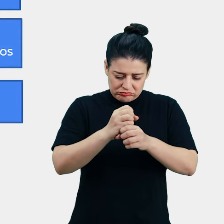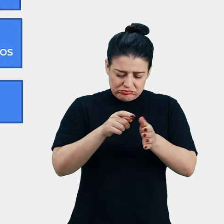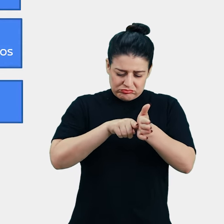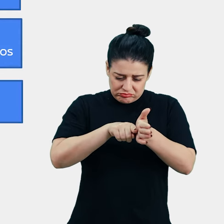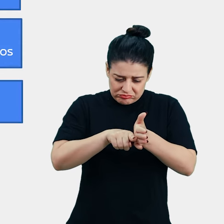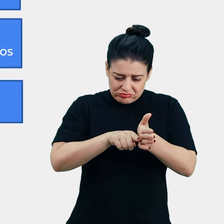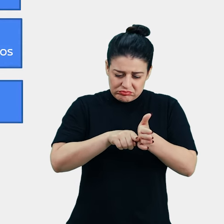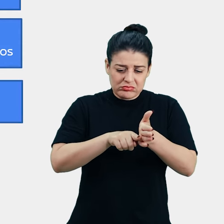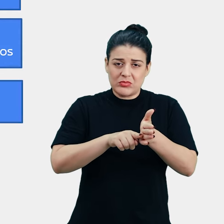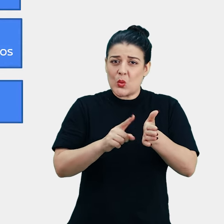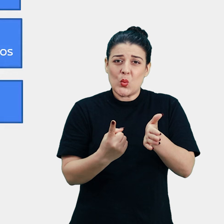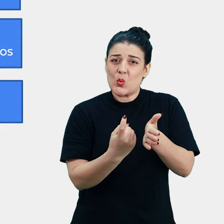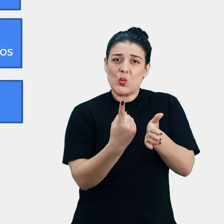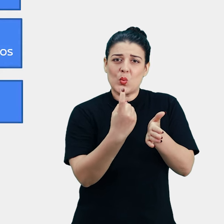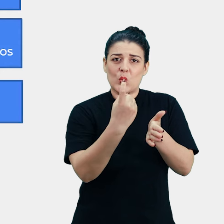purificou,